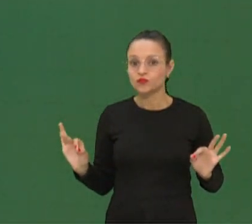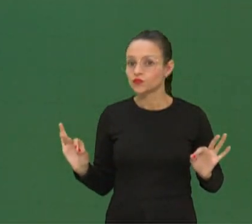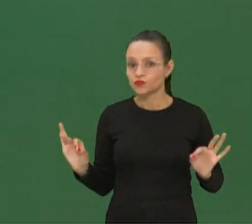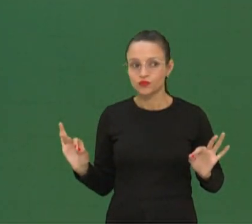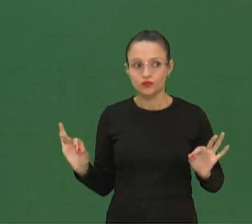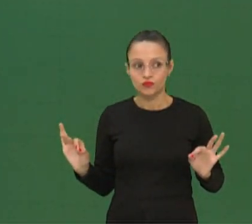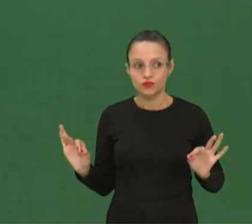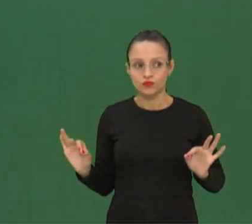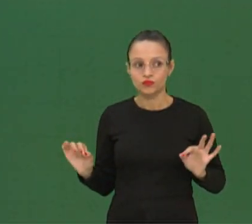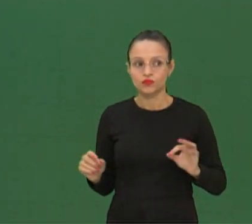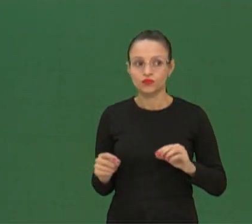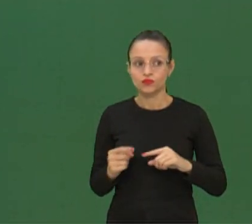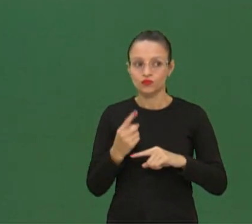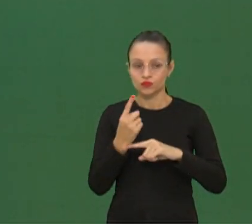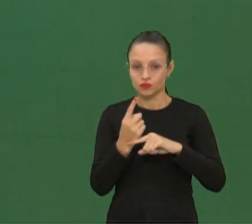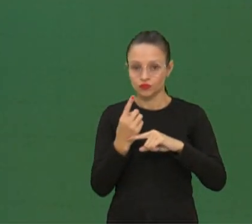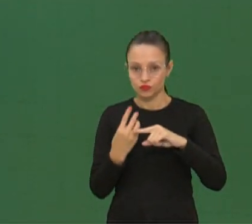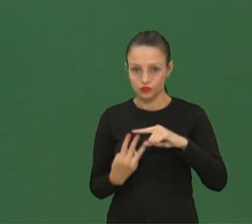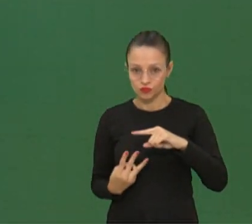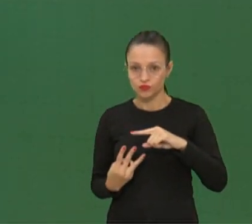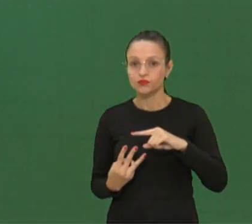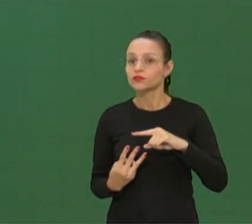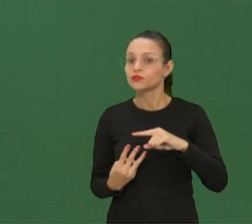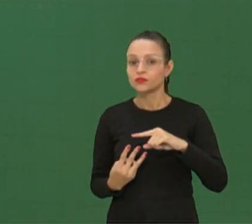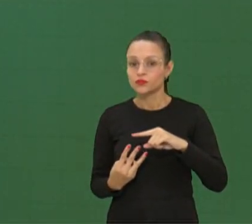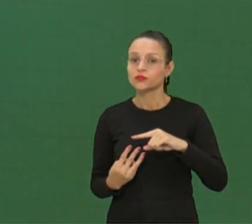quê? L sobre 3.